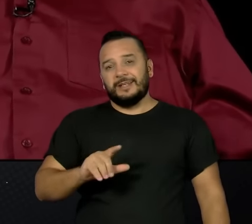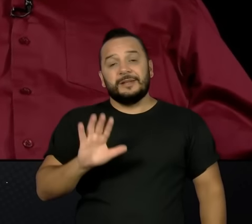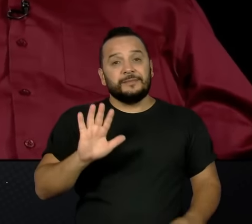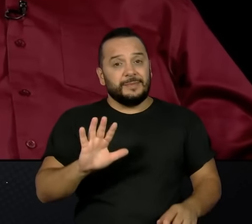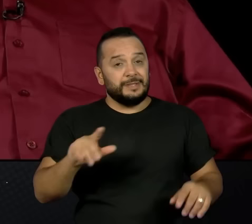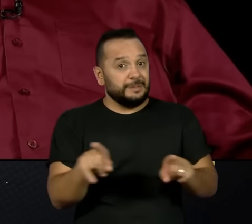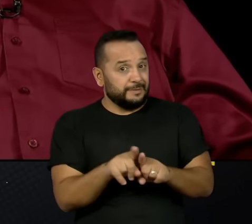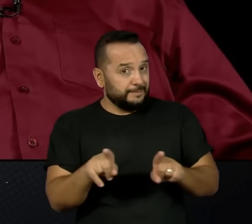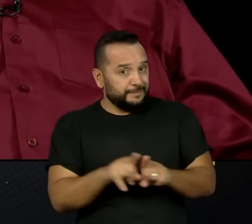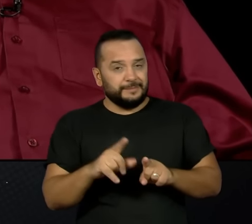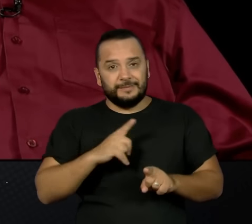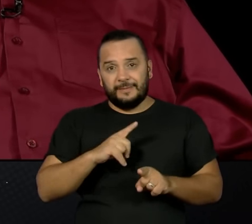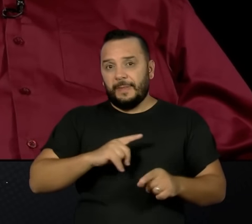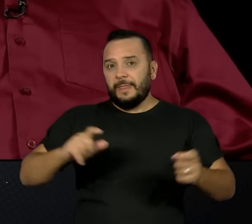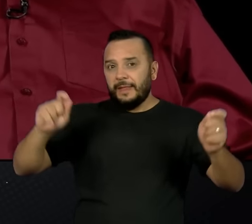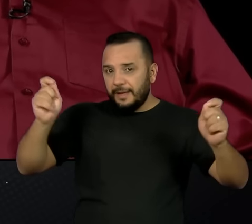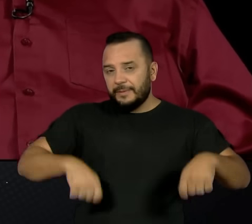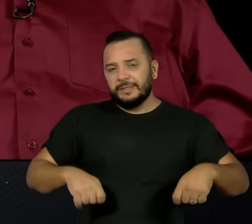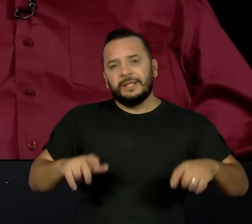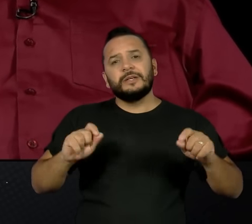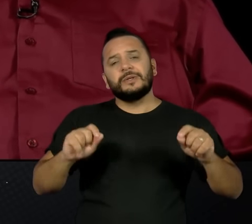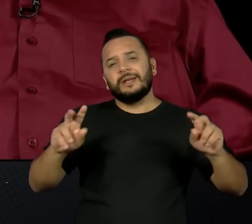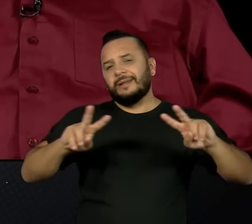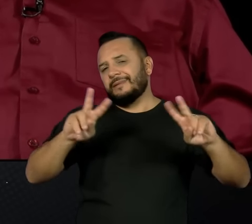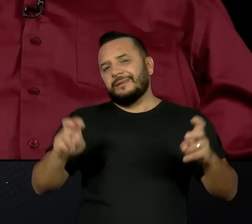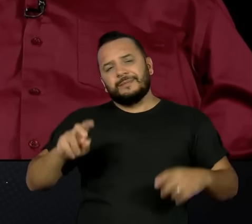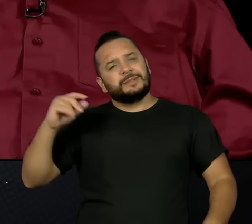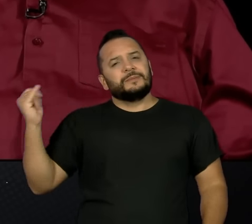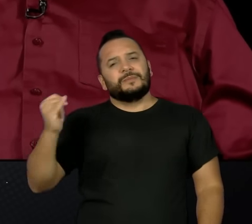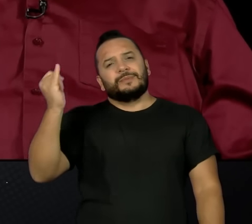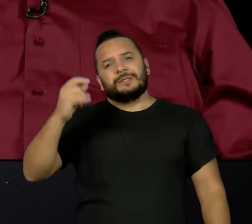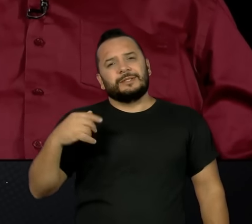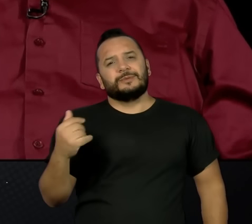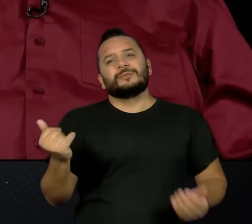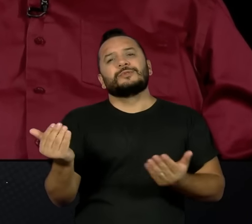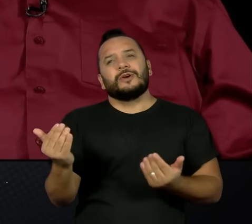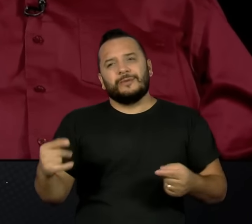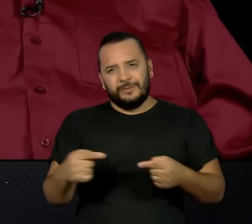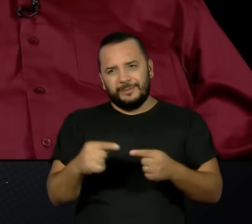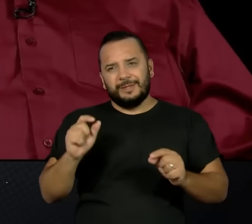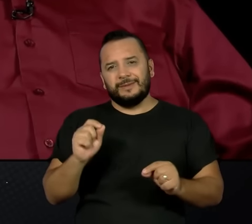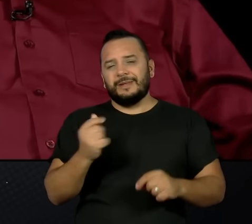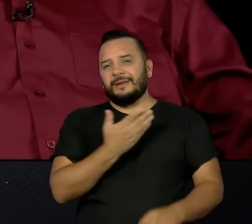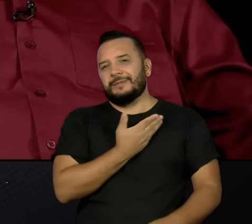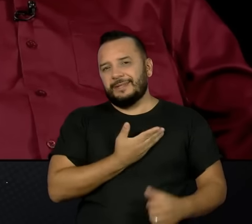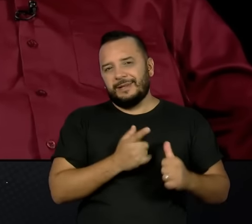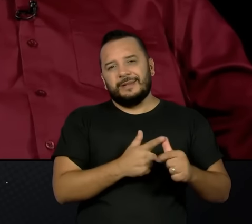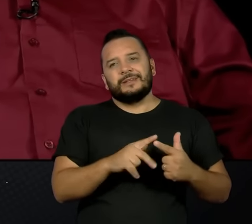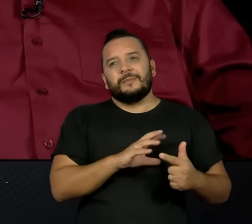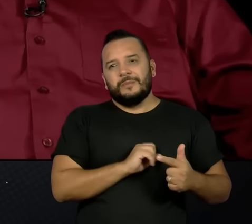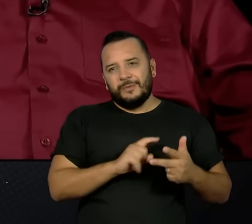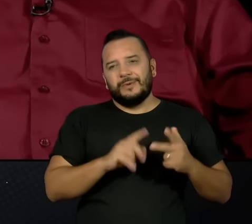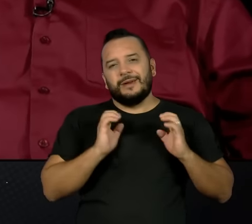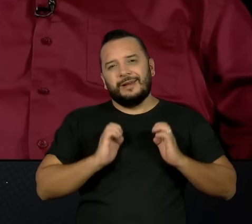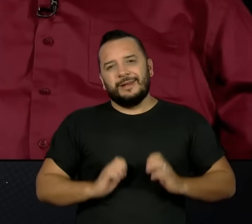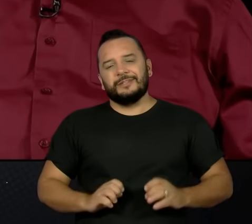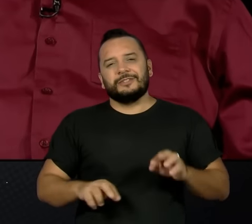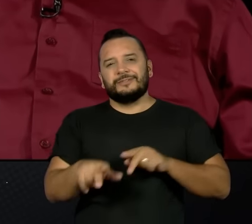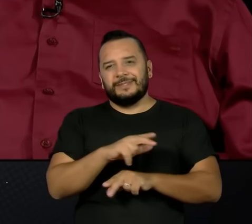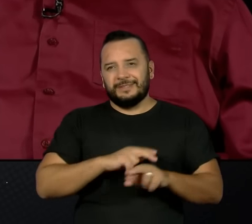pela capacidade de abordar temas que são importantes para os jovens. Amizade, amor, ética,